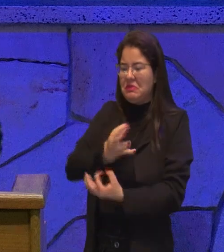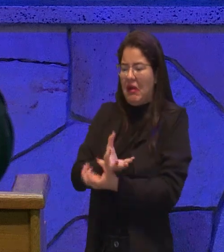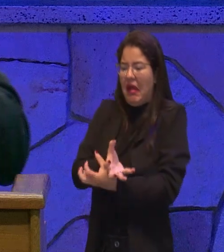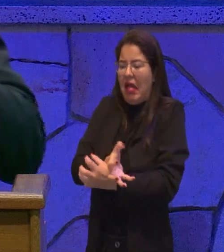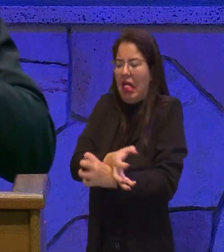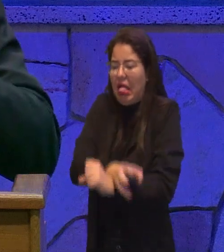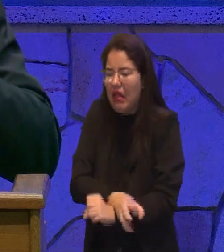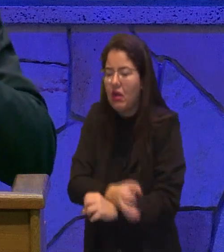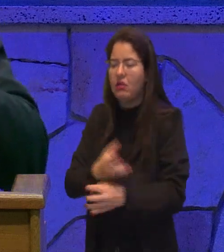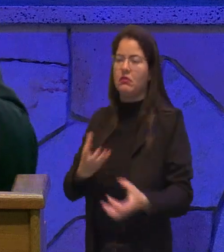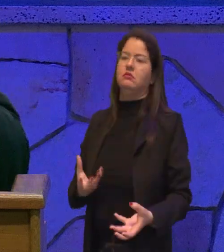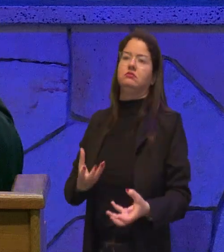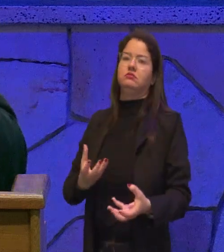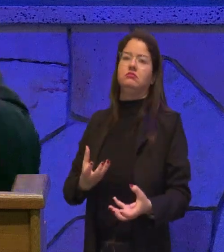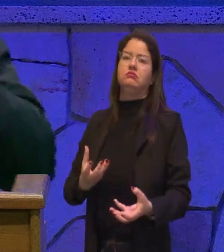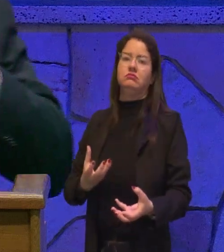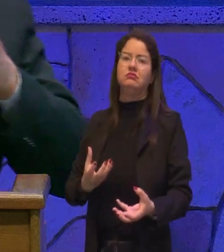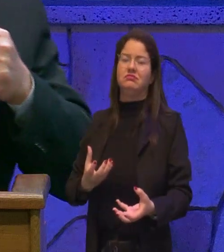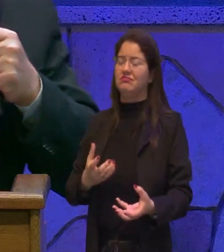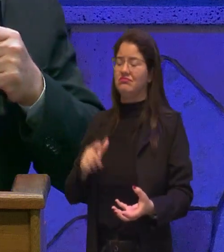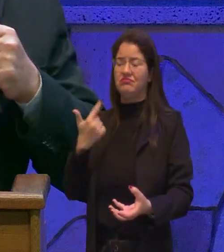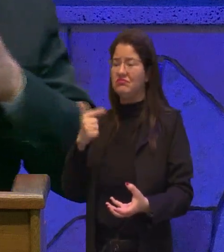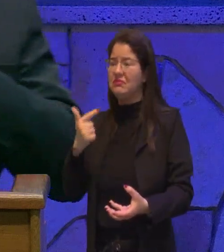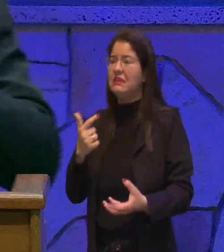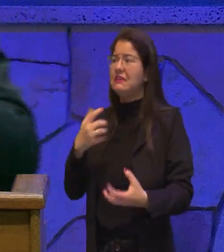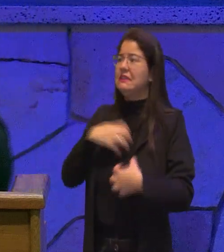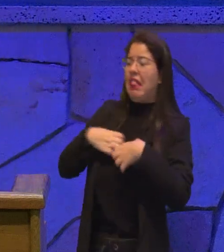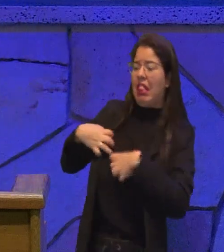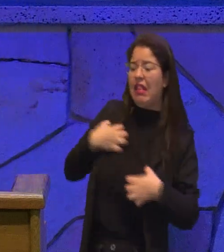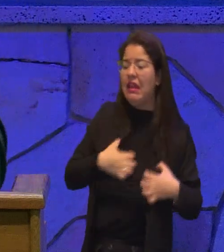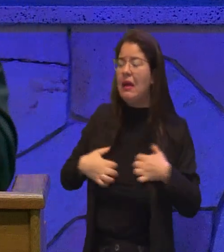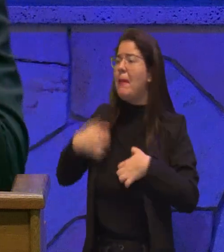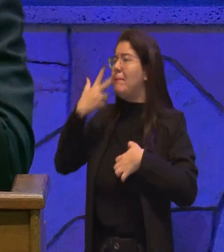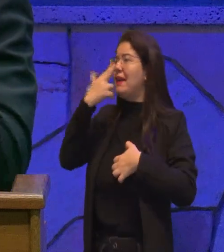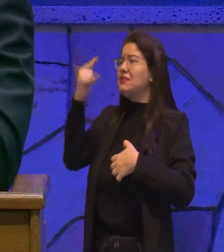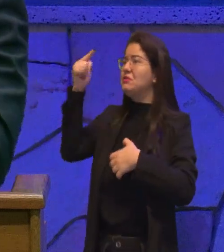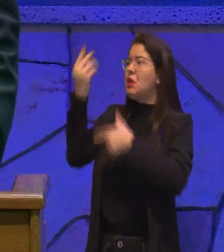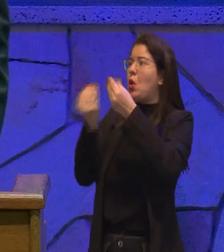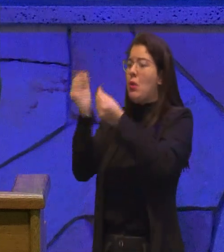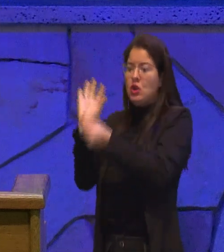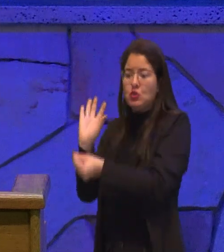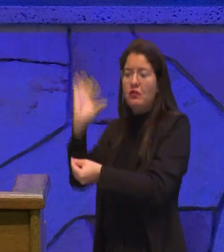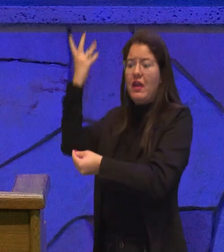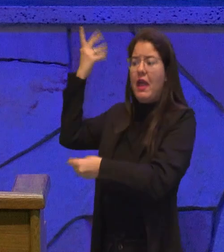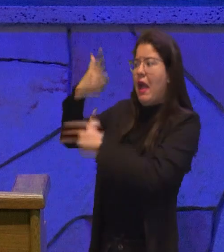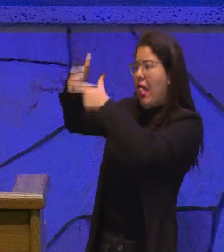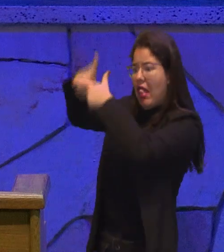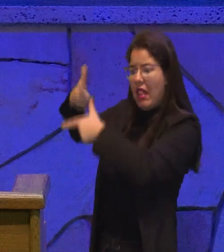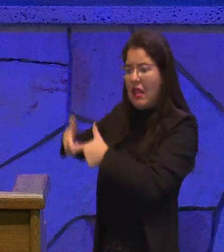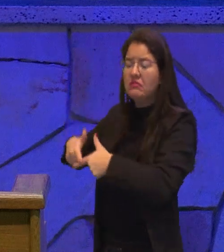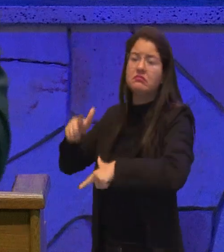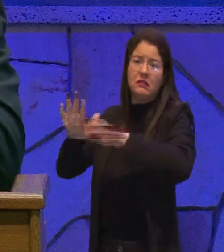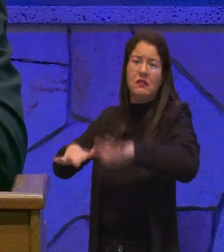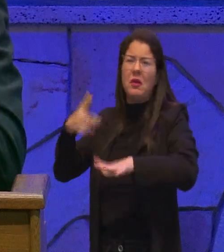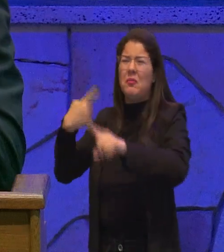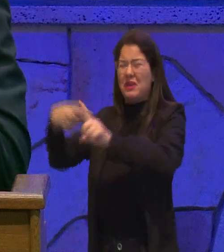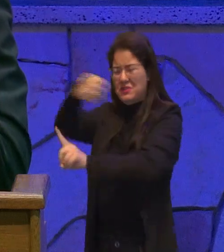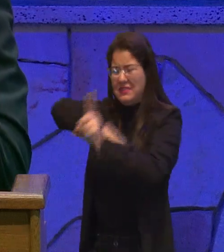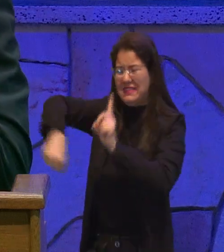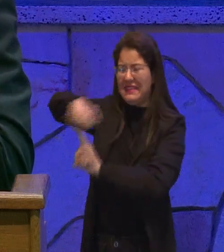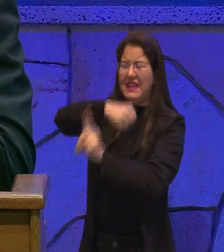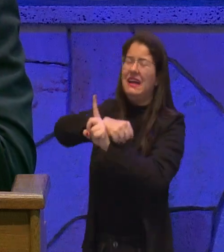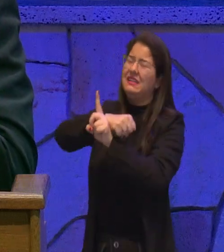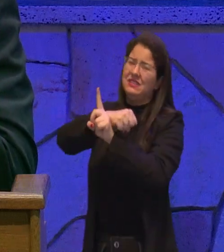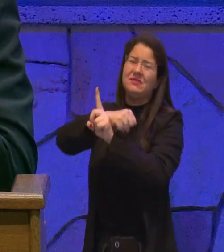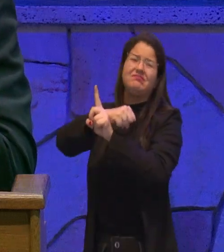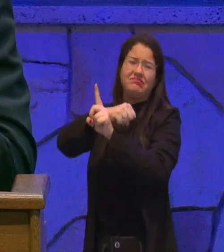perdidas, estejam sem solução, estejam atordoadas diante do quadro que nós percebemos em nossa sociedade. Talvez